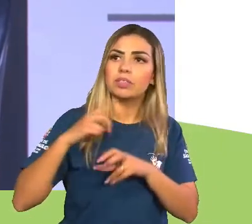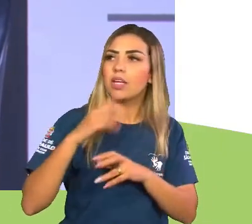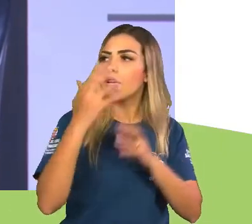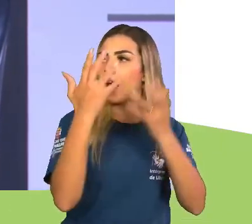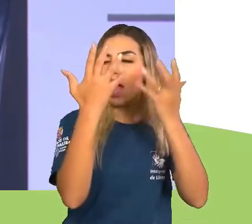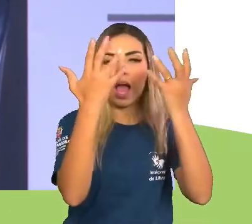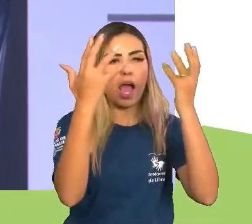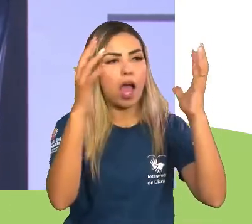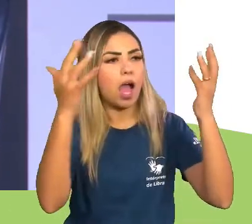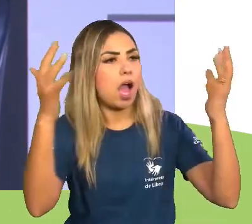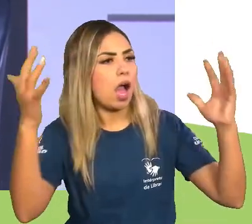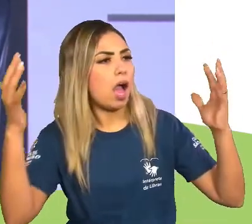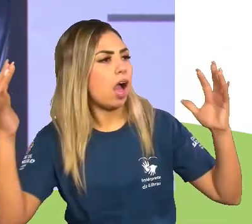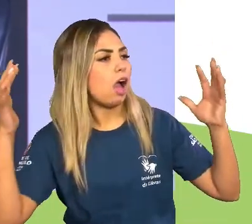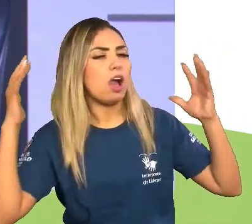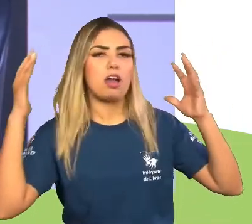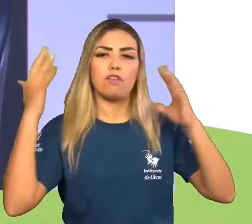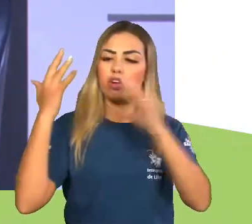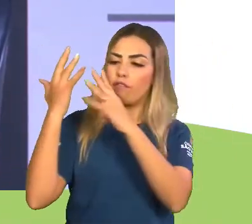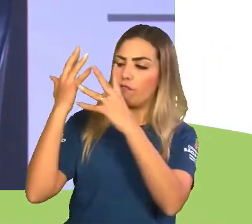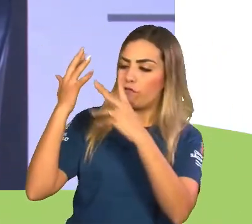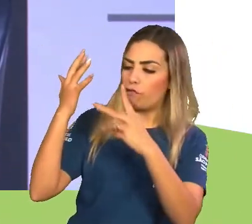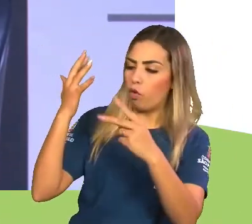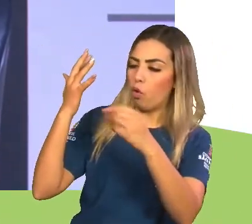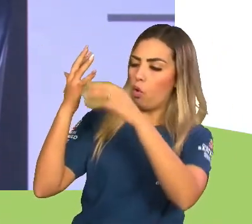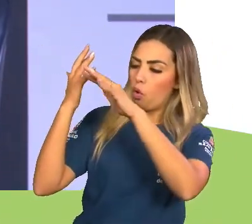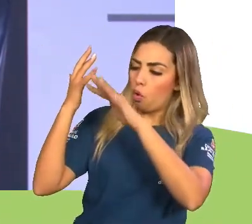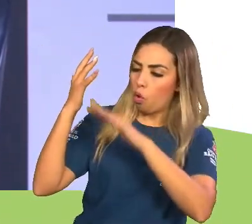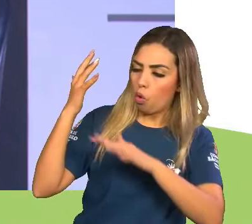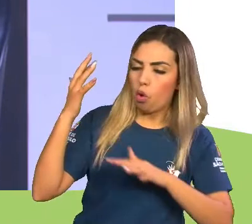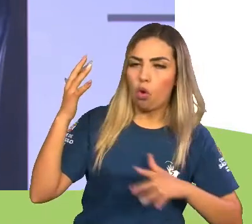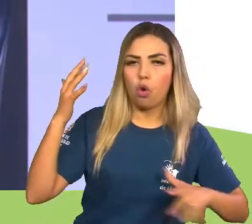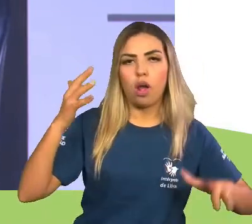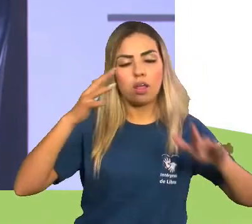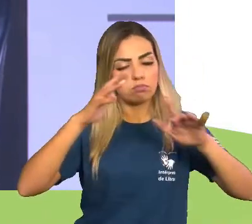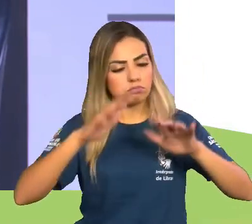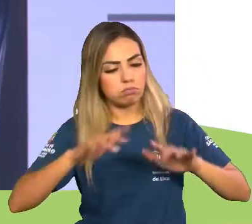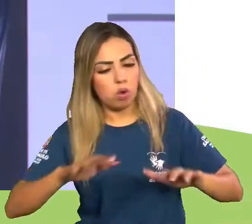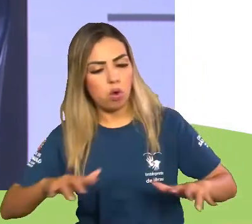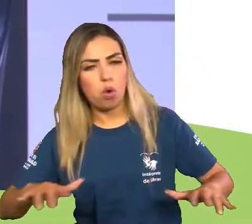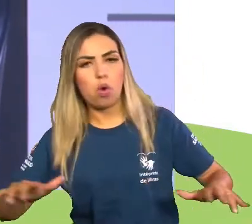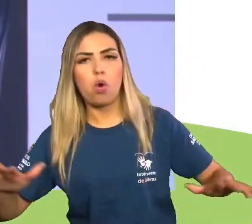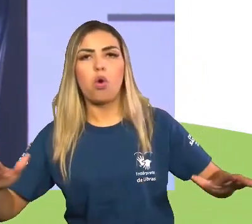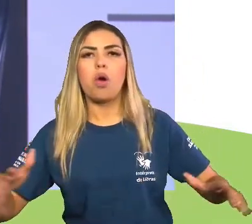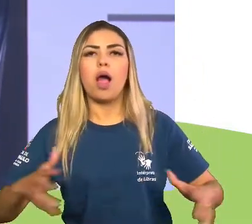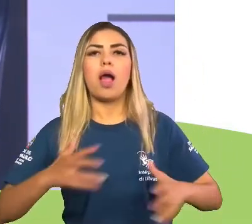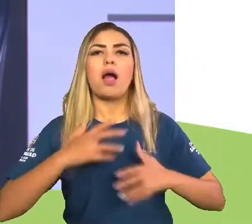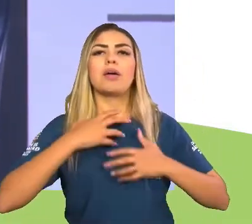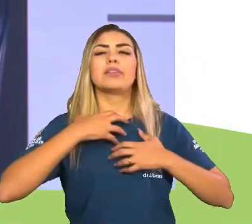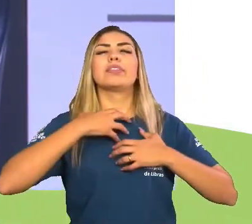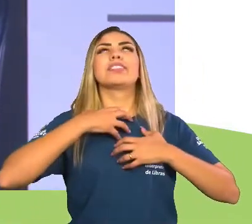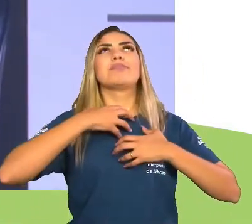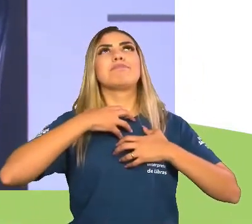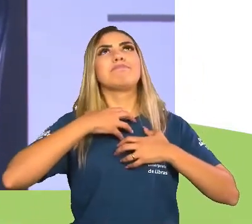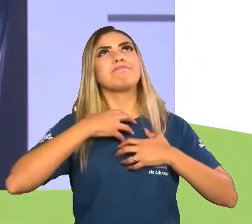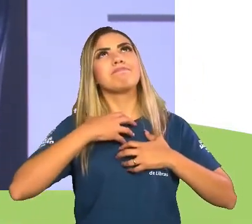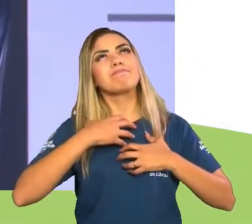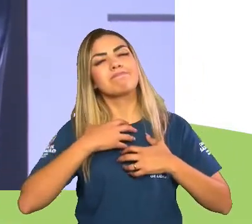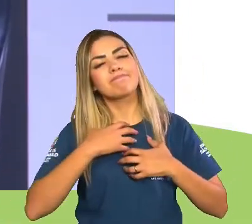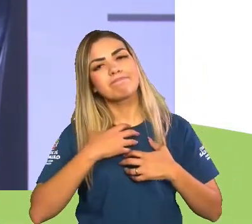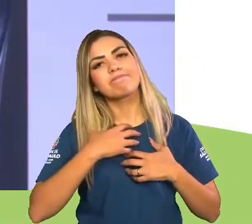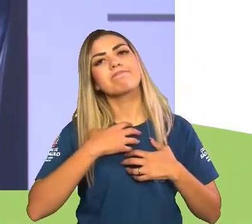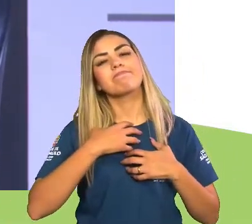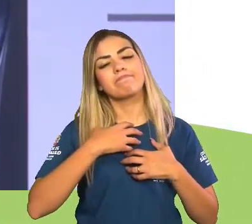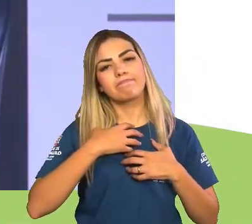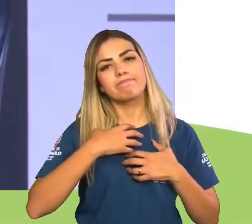né, de instrumentos que vieram também de várias partes do mundo, que tenho como percussionista, e